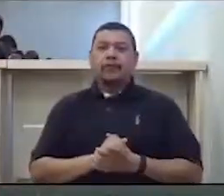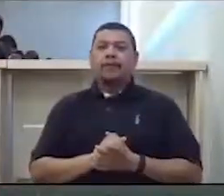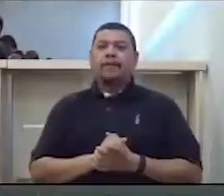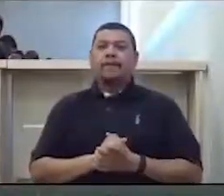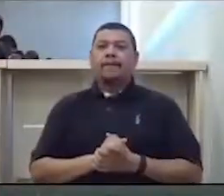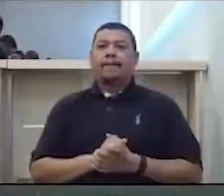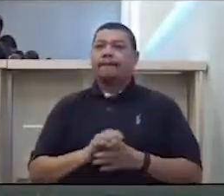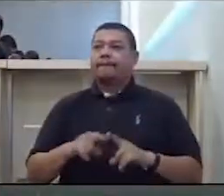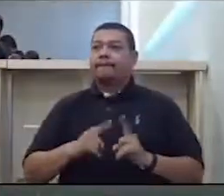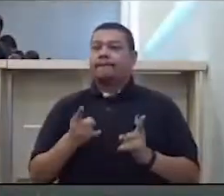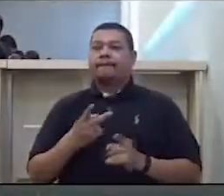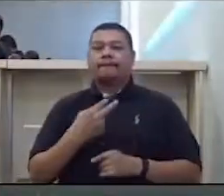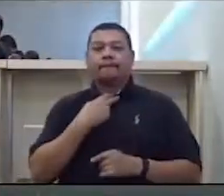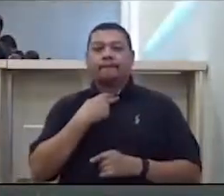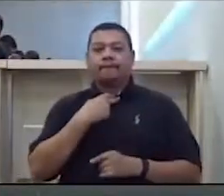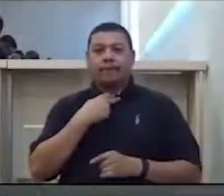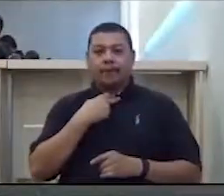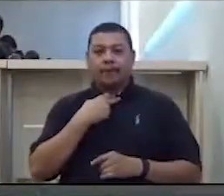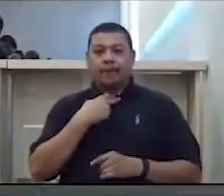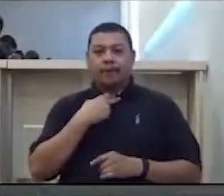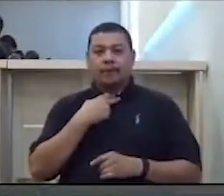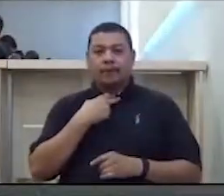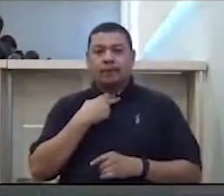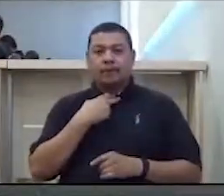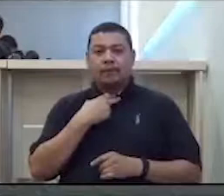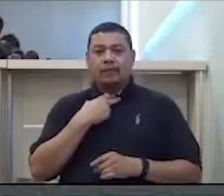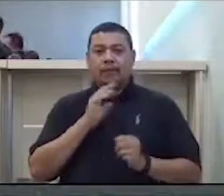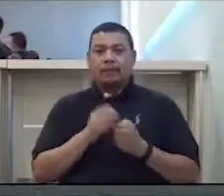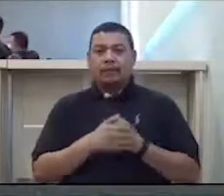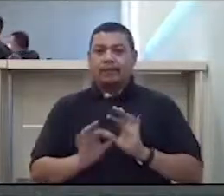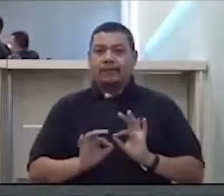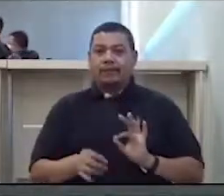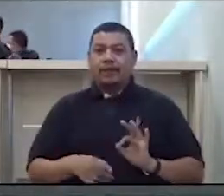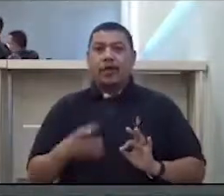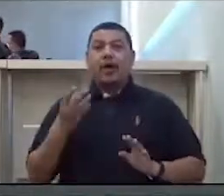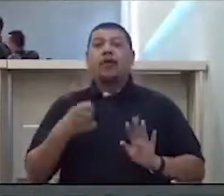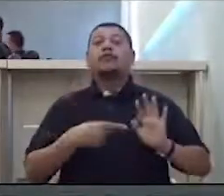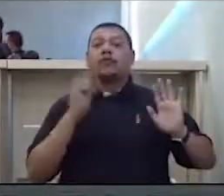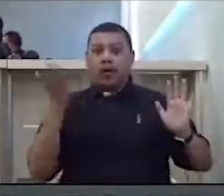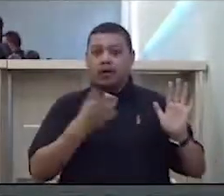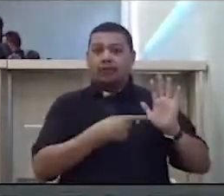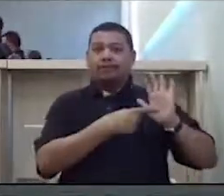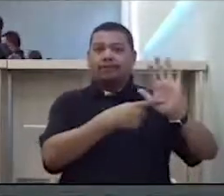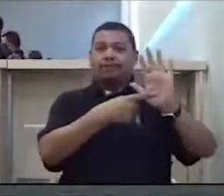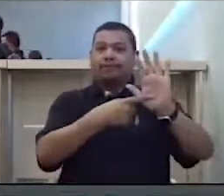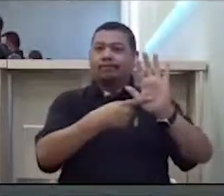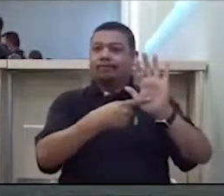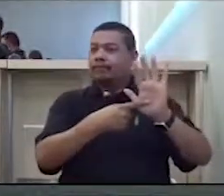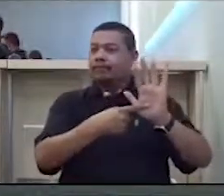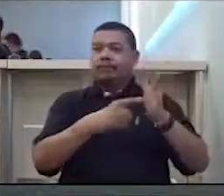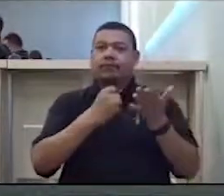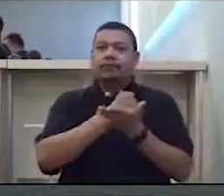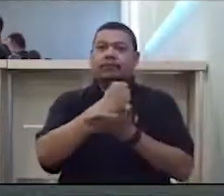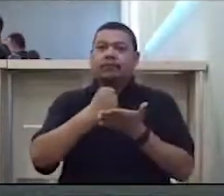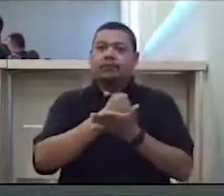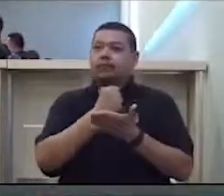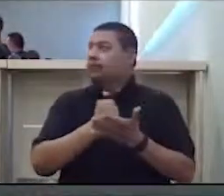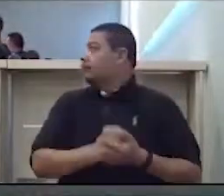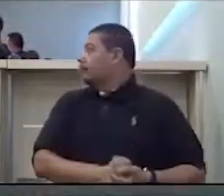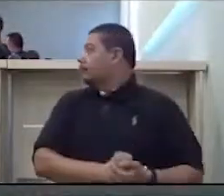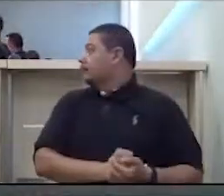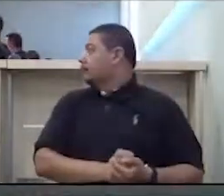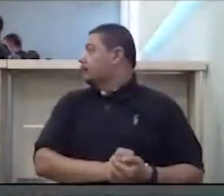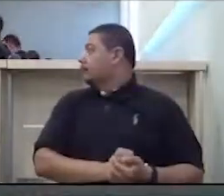mas eu não posso deixar de mostrar, meus amigos, essa foto. Um remédio dentro de um copo de